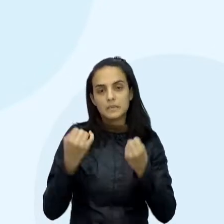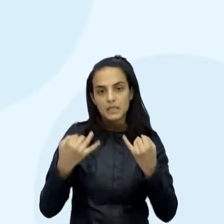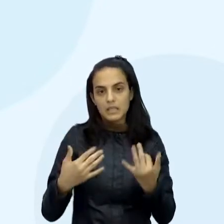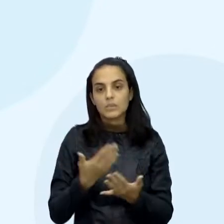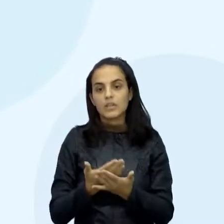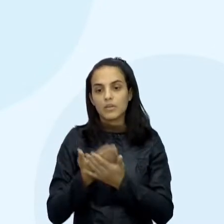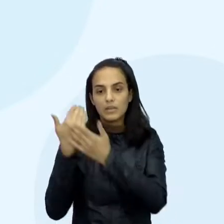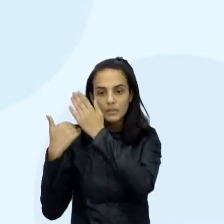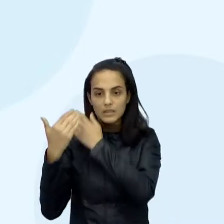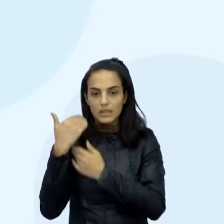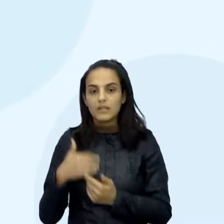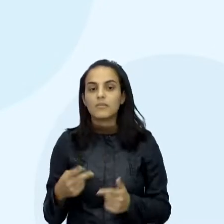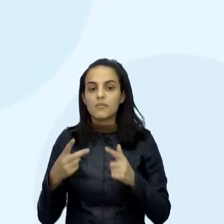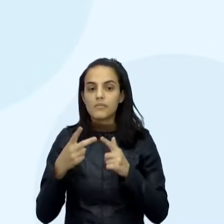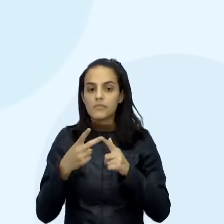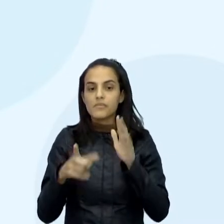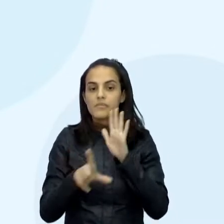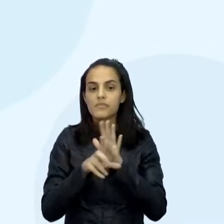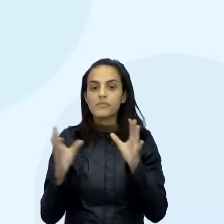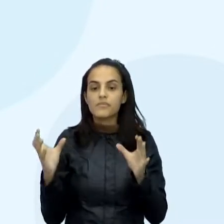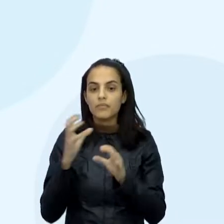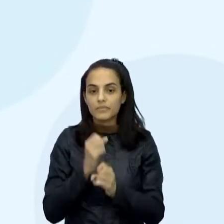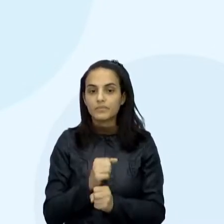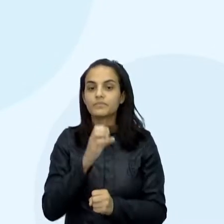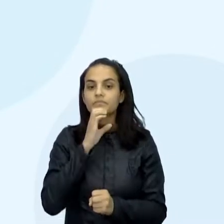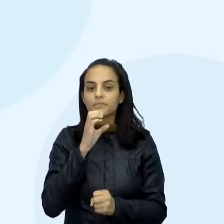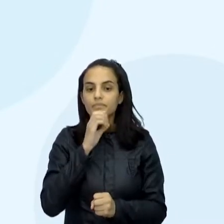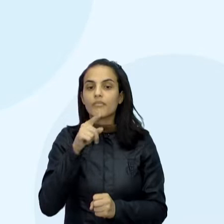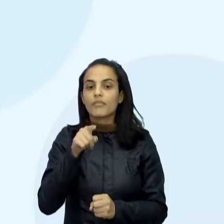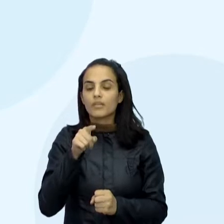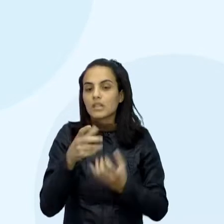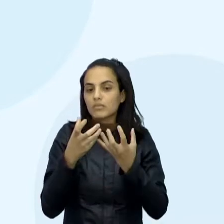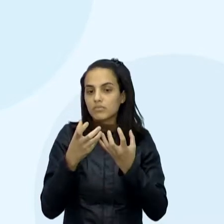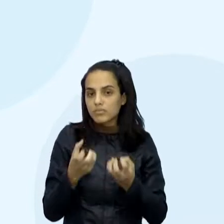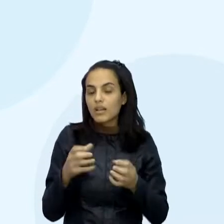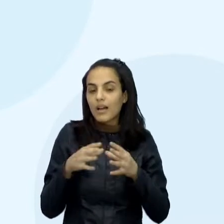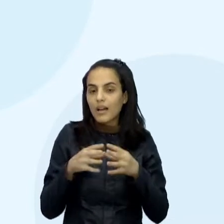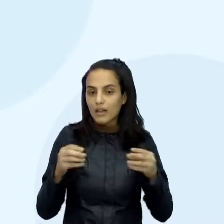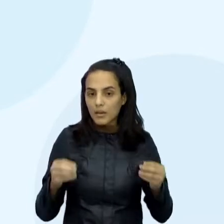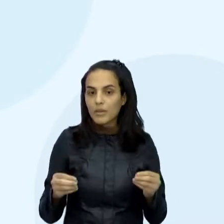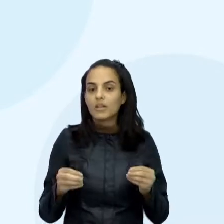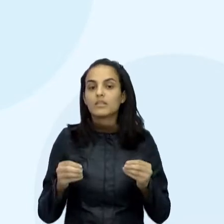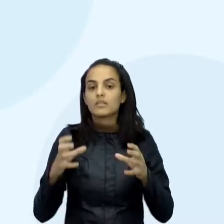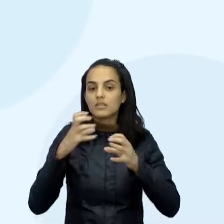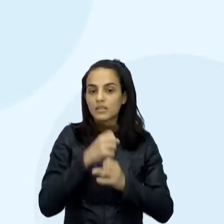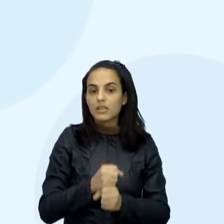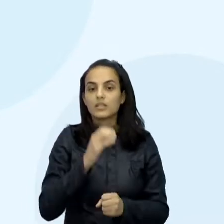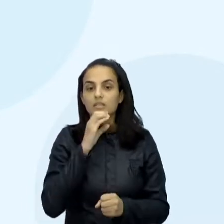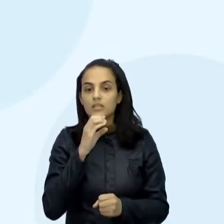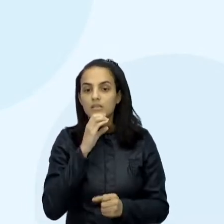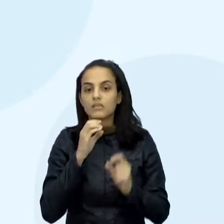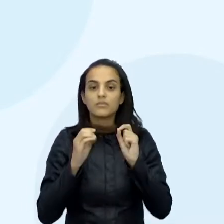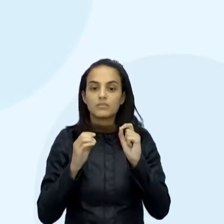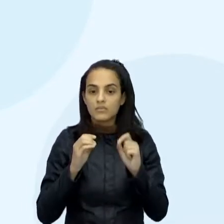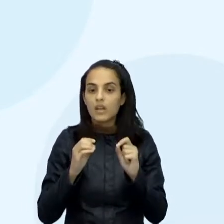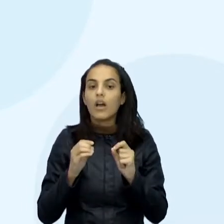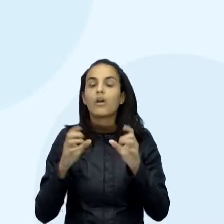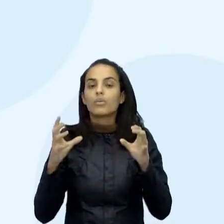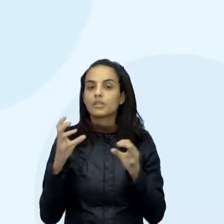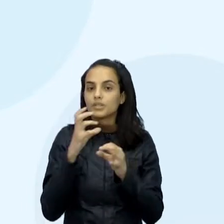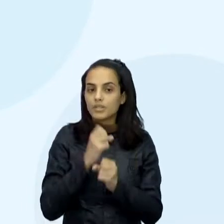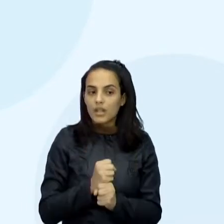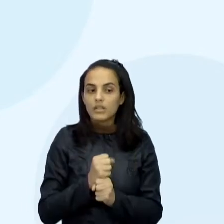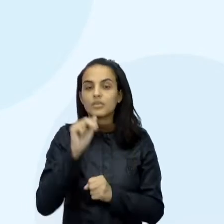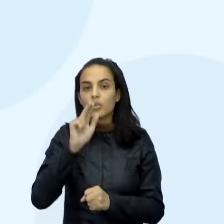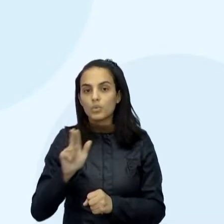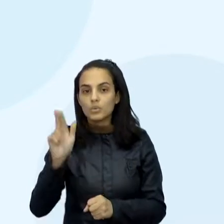A outra lei é que a quantidade de calor, quando você cede, né, uma quantidade de calor para um sistema, essa quantidade ela